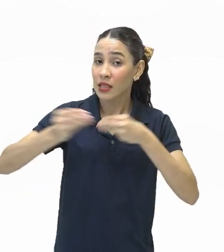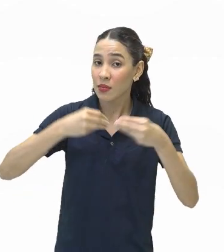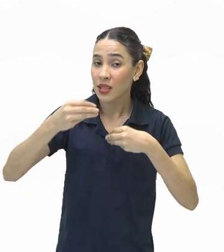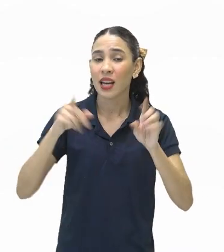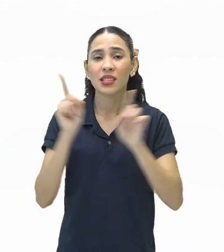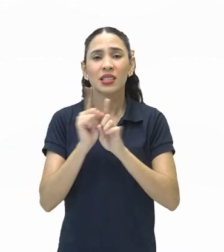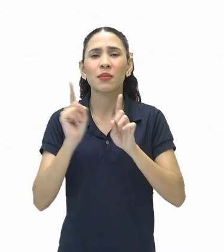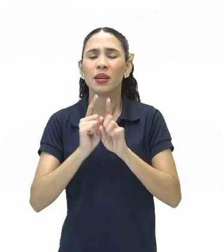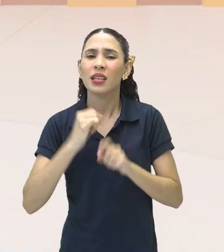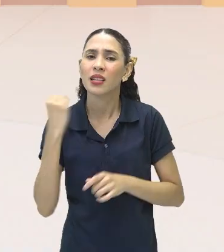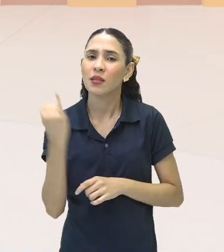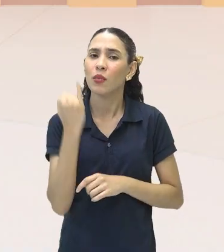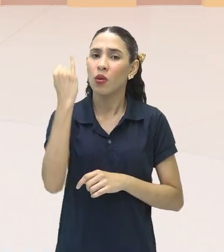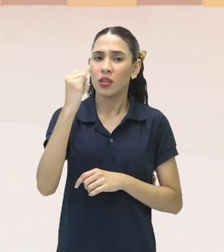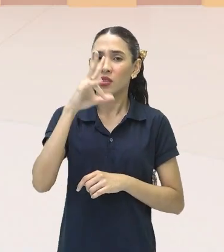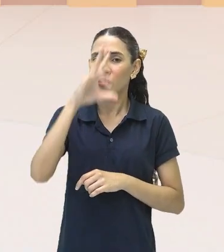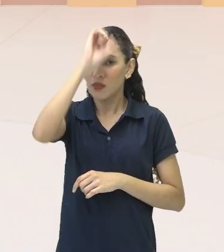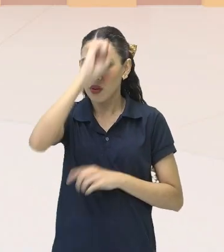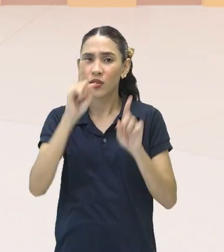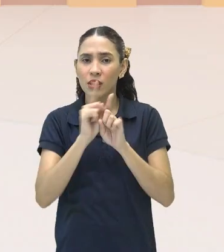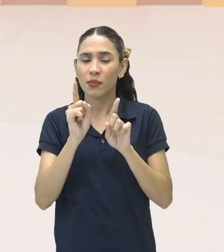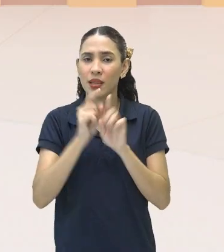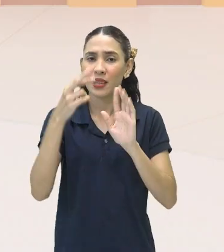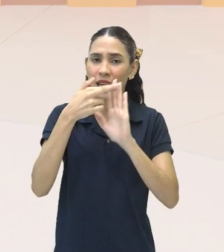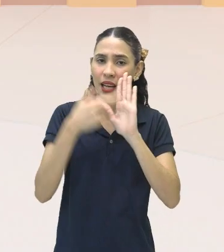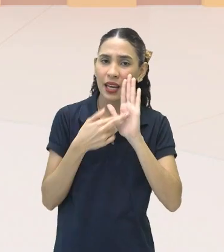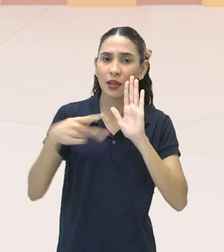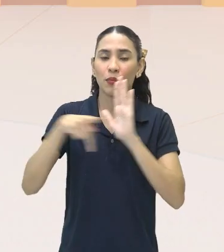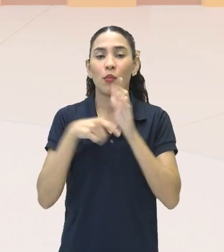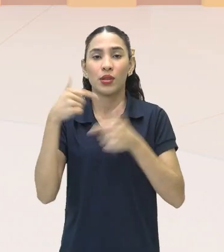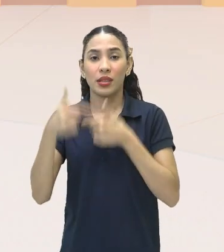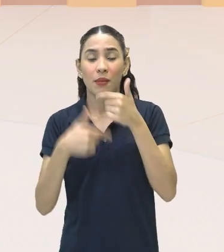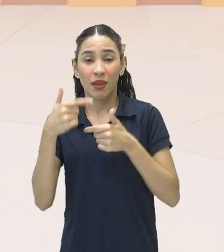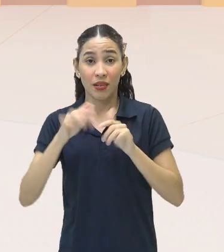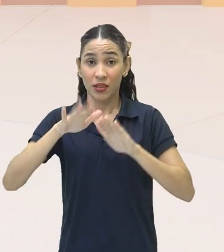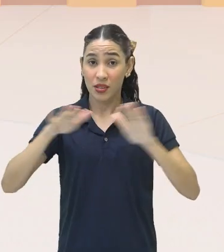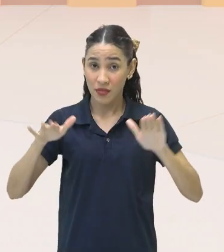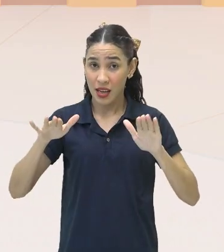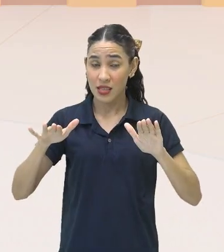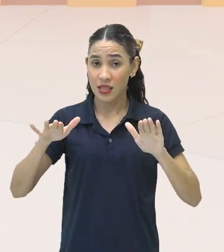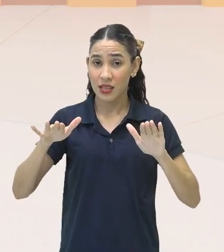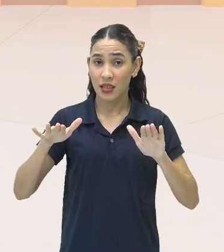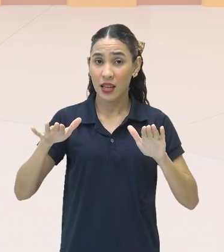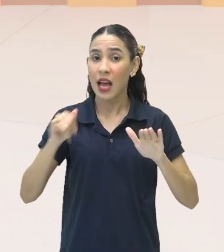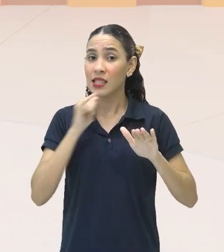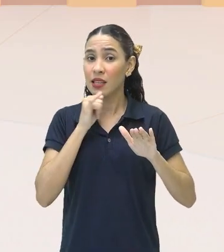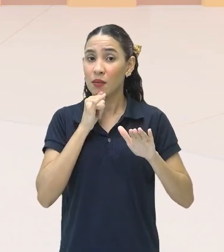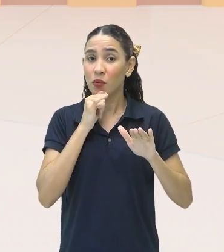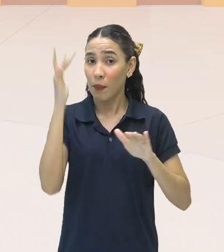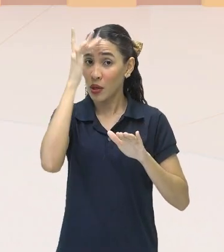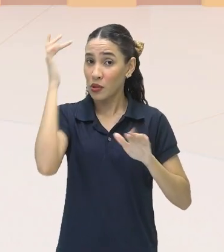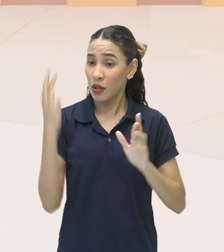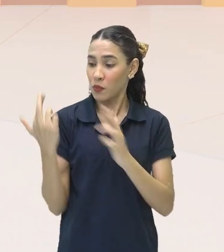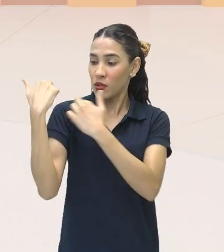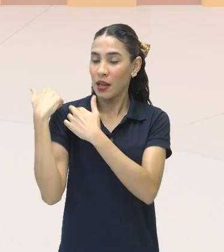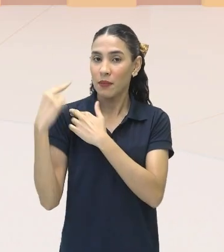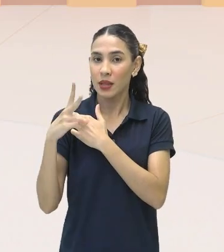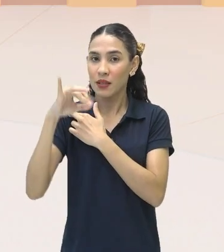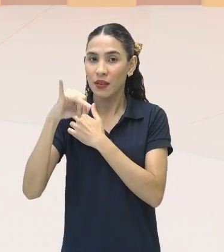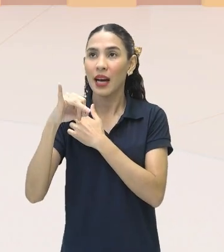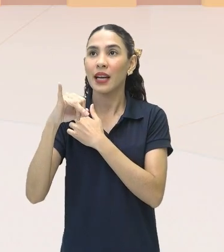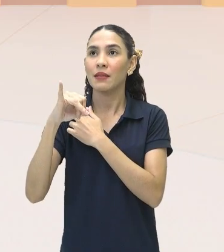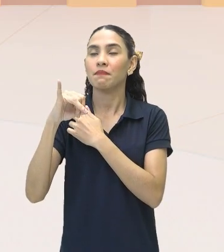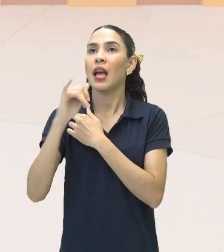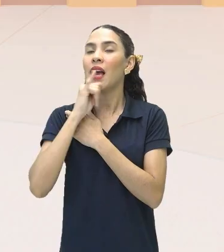flexibilização muito grande da questão das normas de trabalho. E muitas vezes, o próprio empregador, o que ele